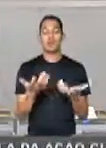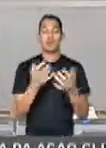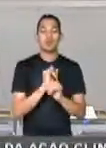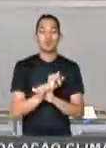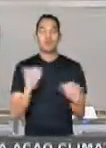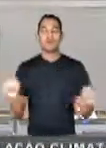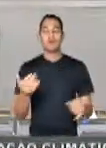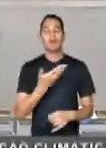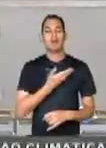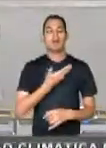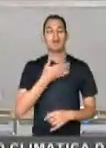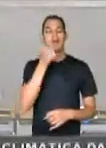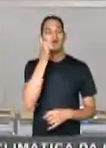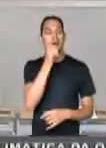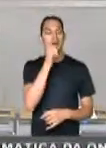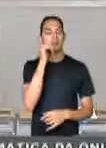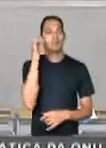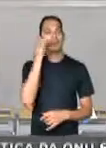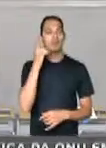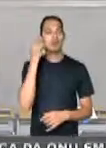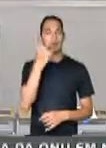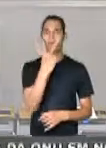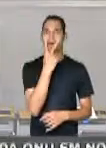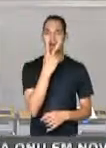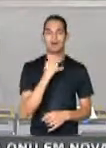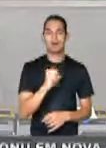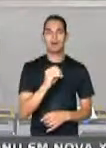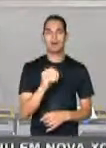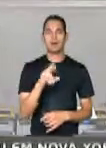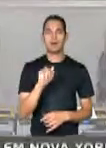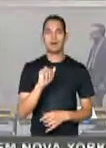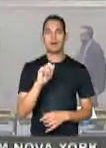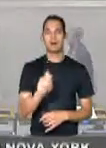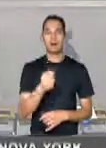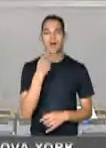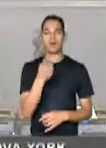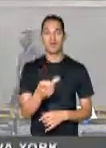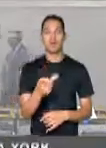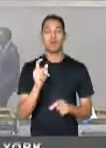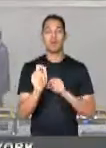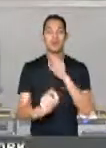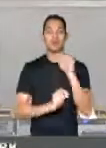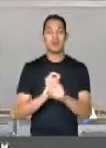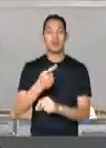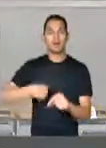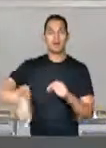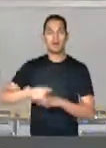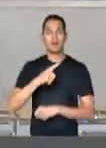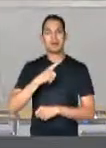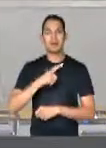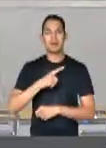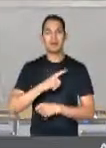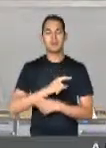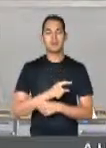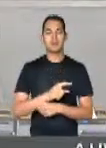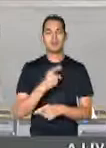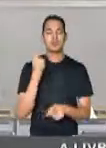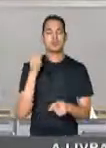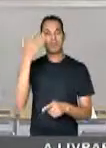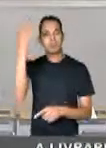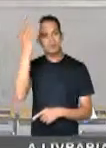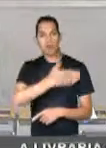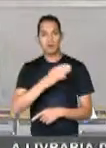que a minha amiga e deputada do Espírito Santo, Soraya, acabou de falar, que é o seguinte: a gente já tem uma série de evidências